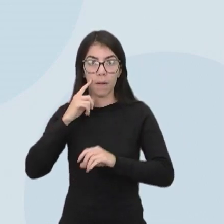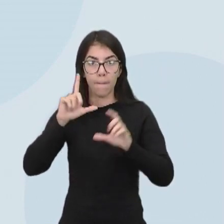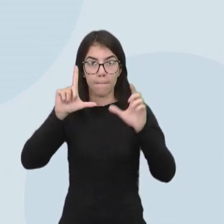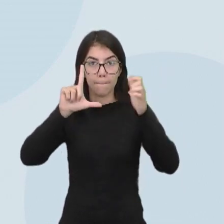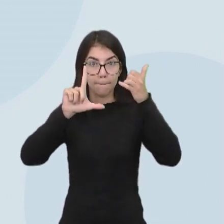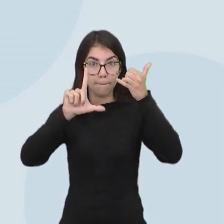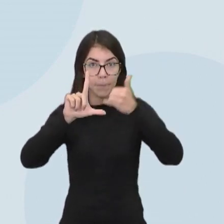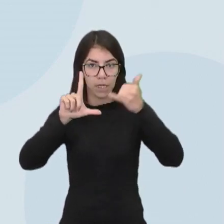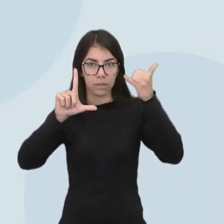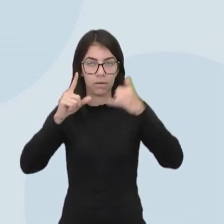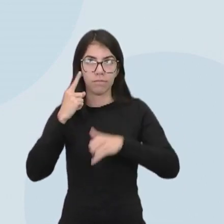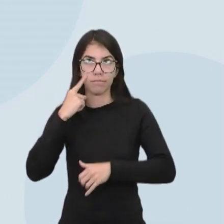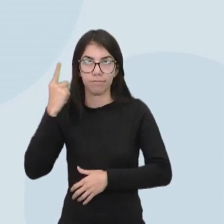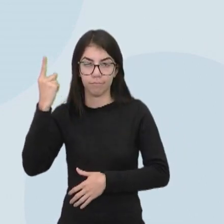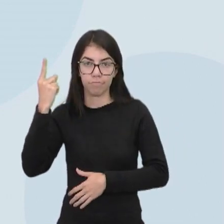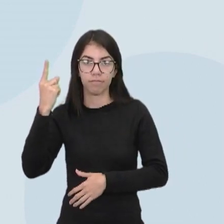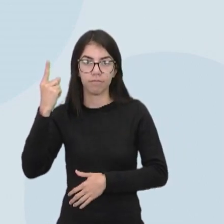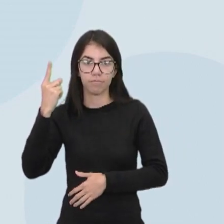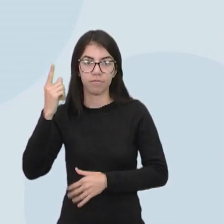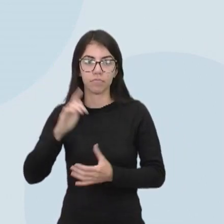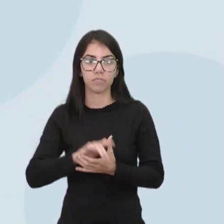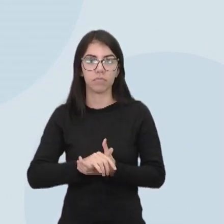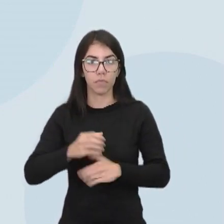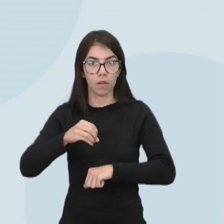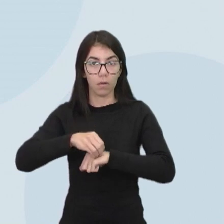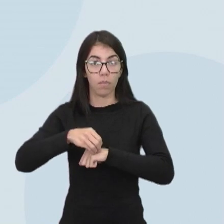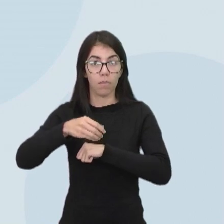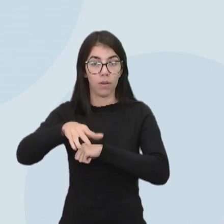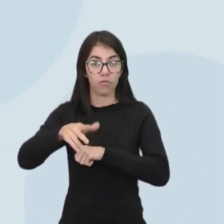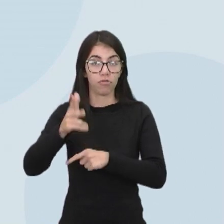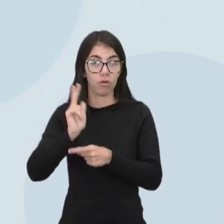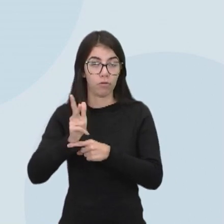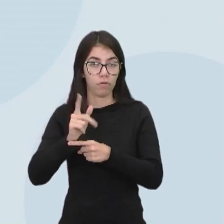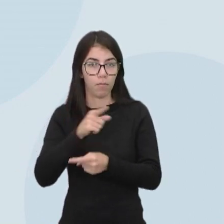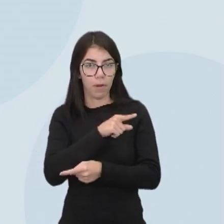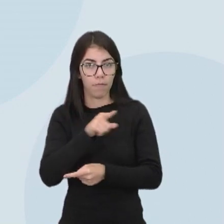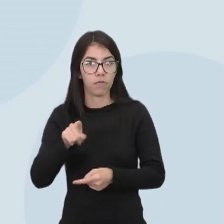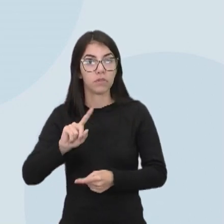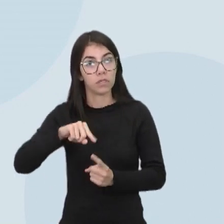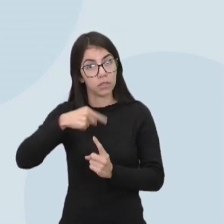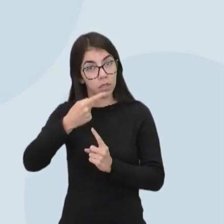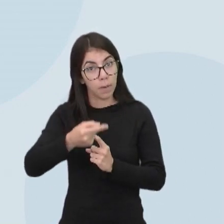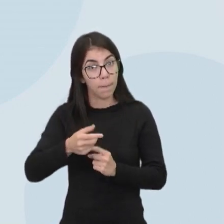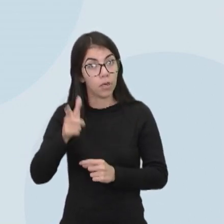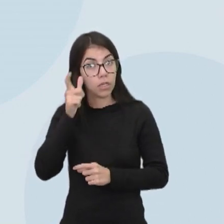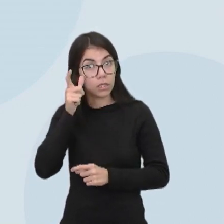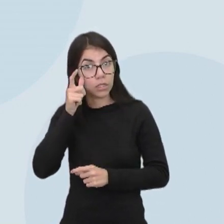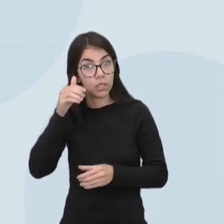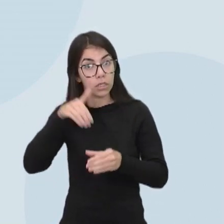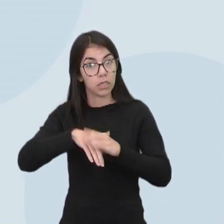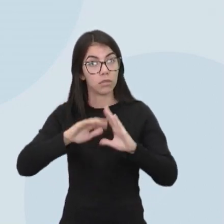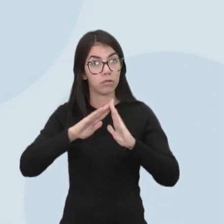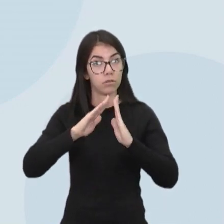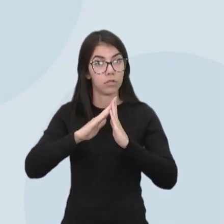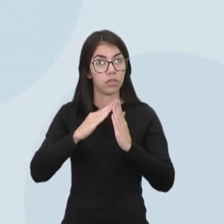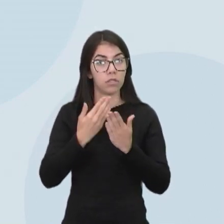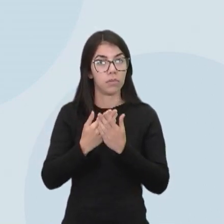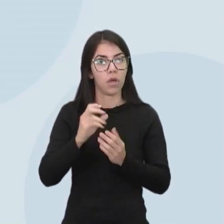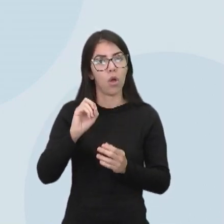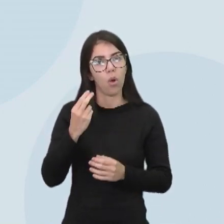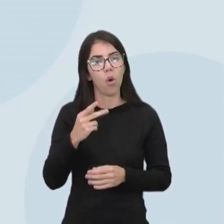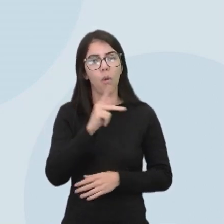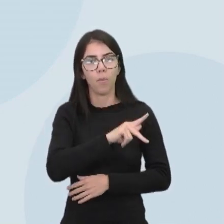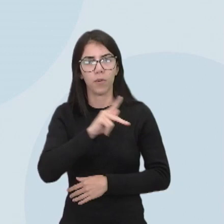printarem, porque eu vou deixar então como uma dica de vídeo para que vocês assistam em casa, ou algum professor que